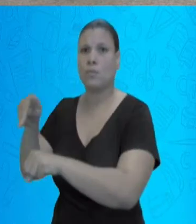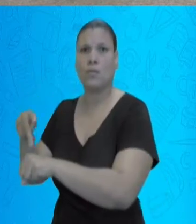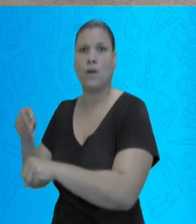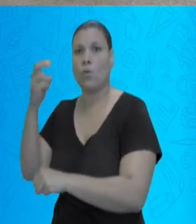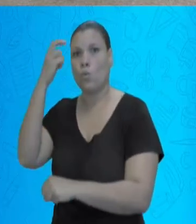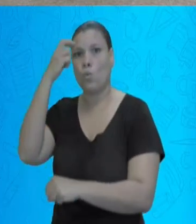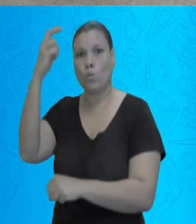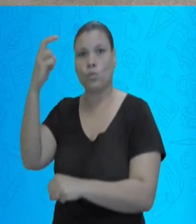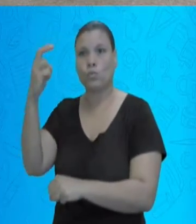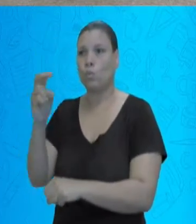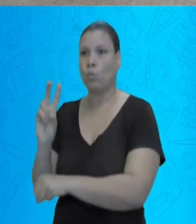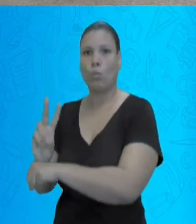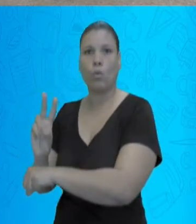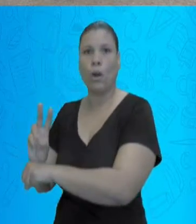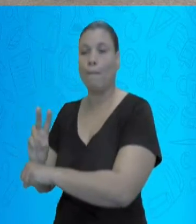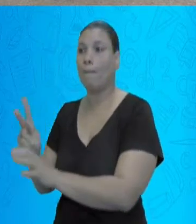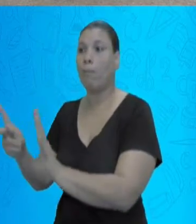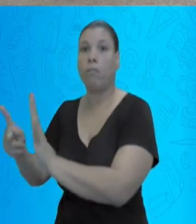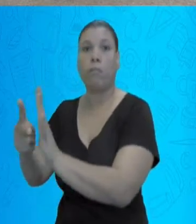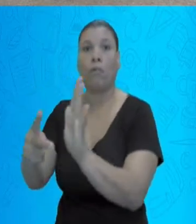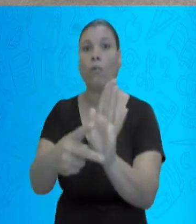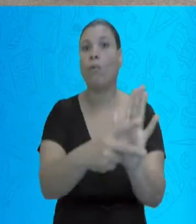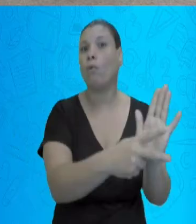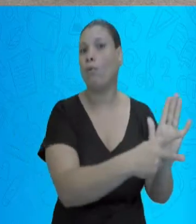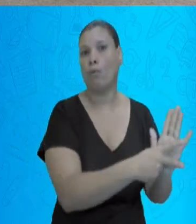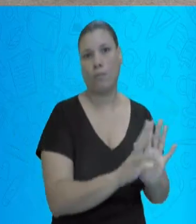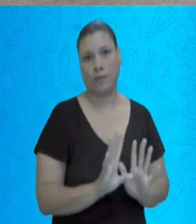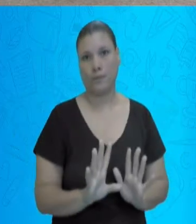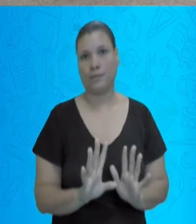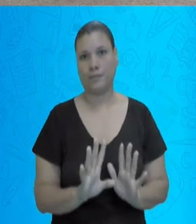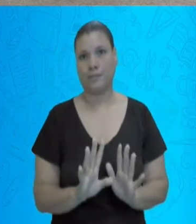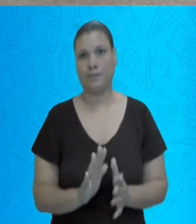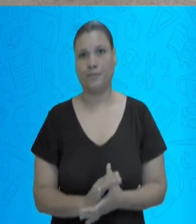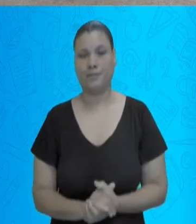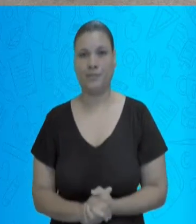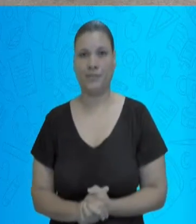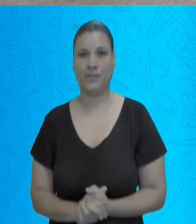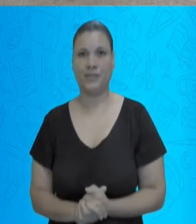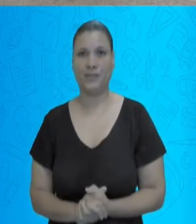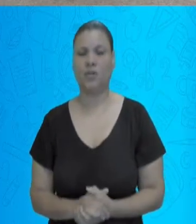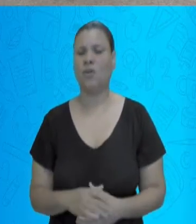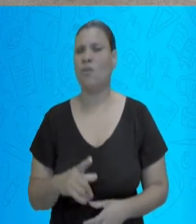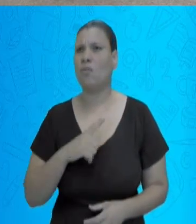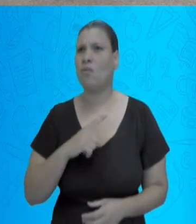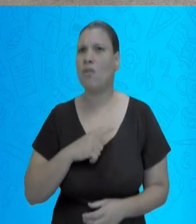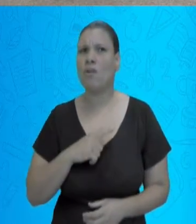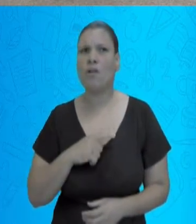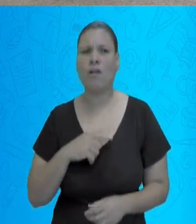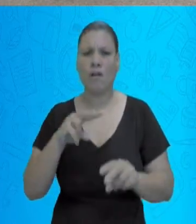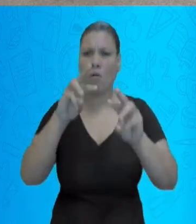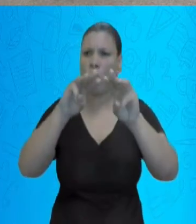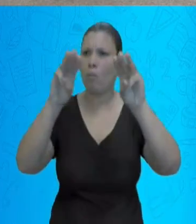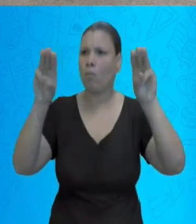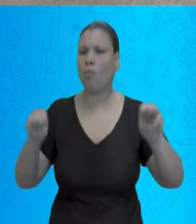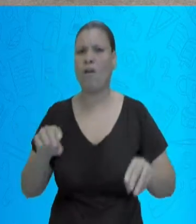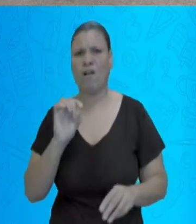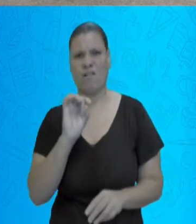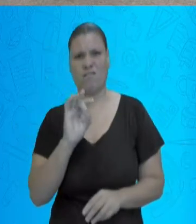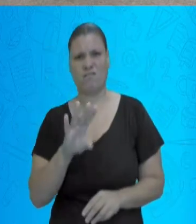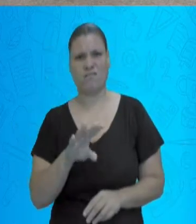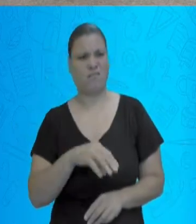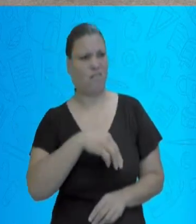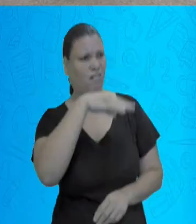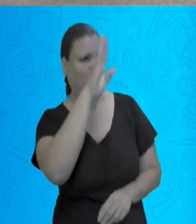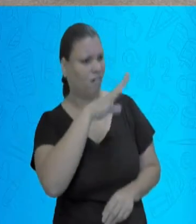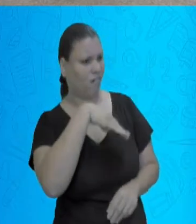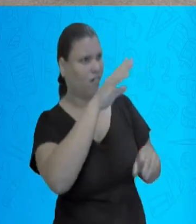de quadros ou só um museu de obras de arte. Ele pode ser um museu contando a